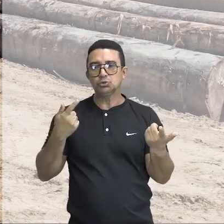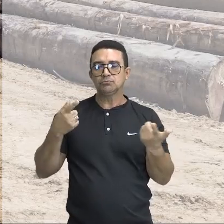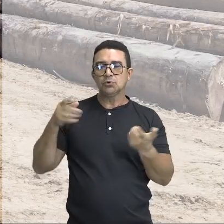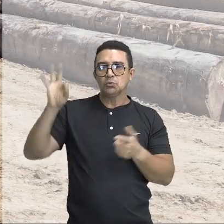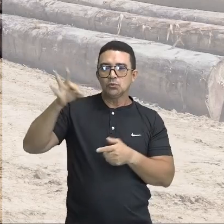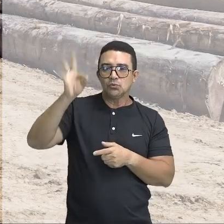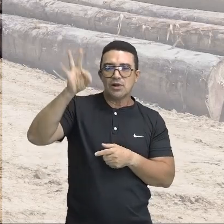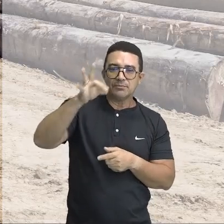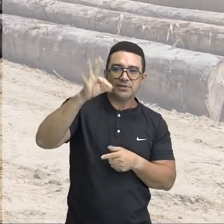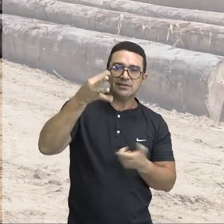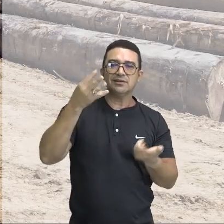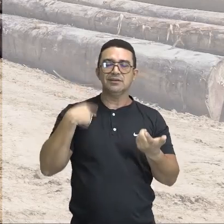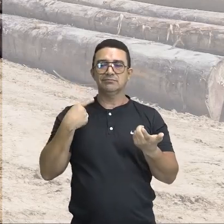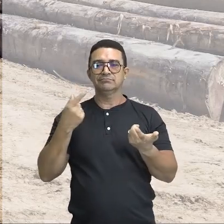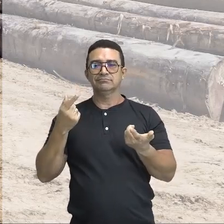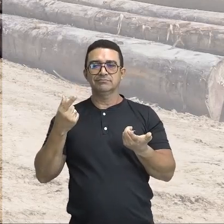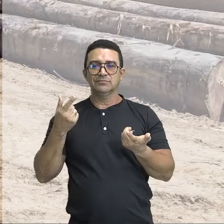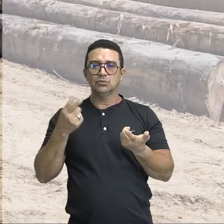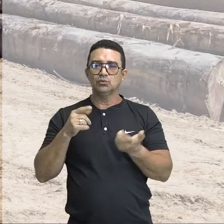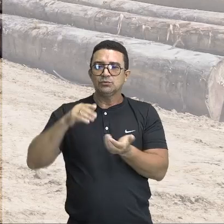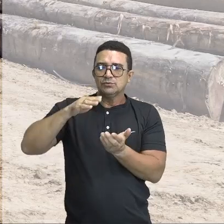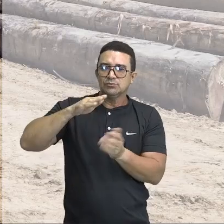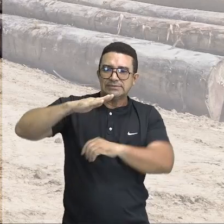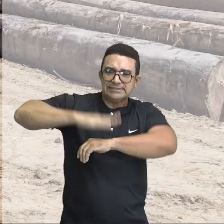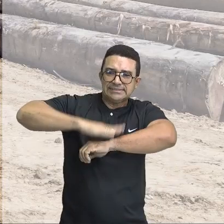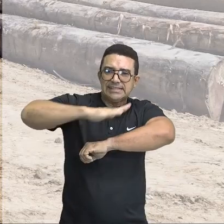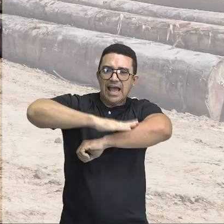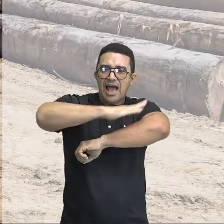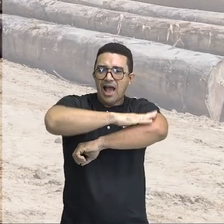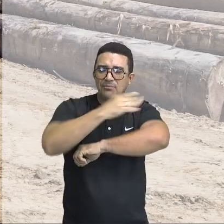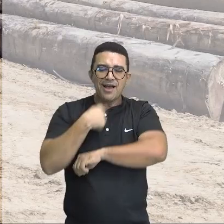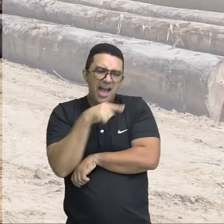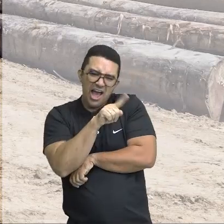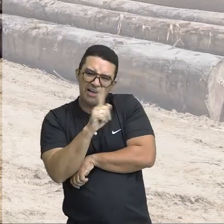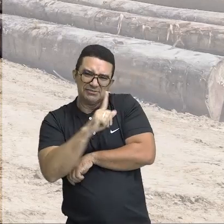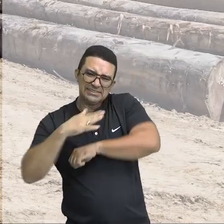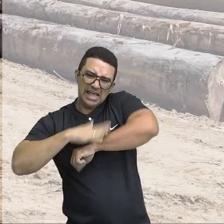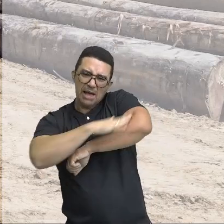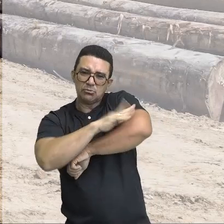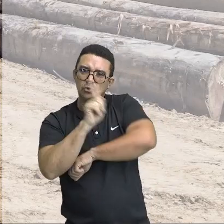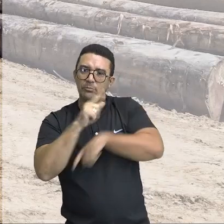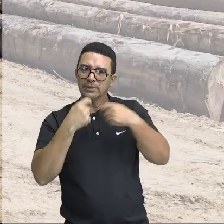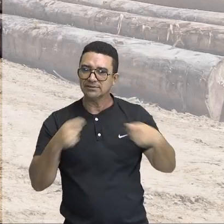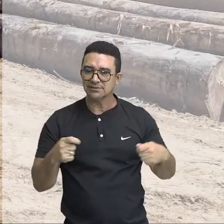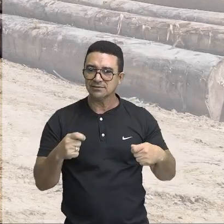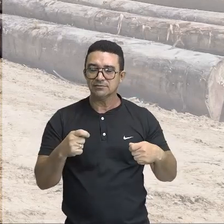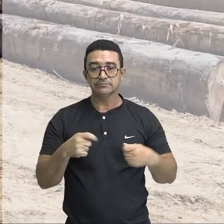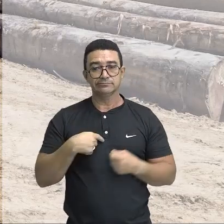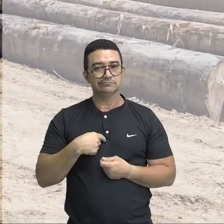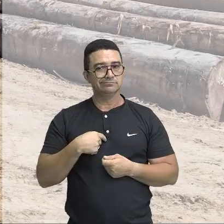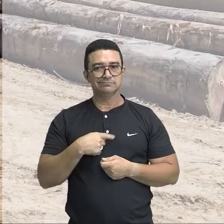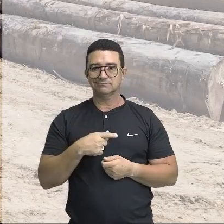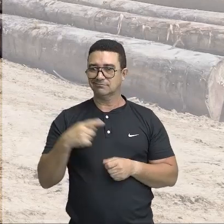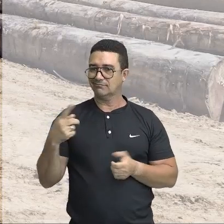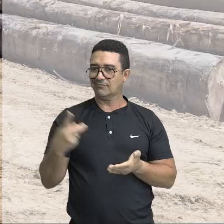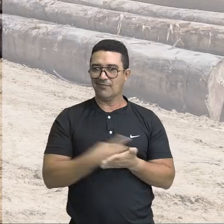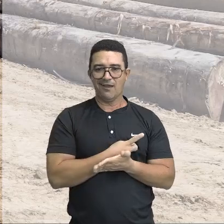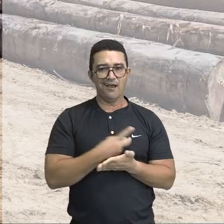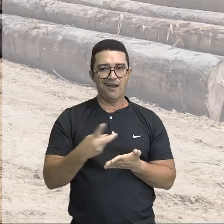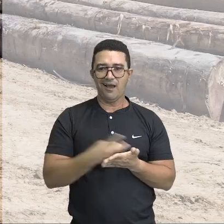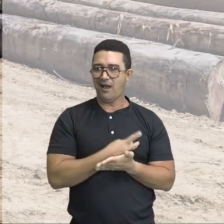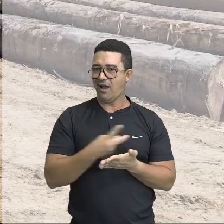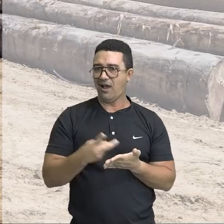daquele mosquito e aquele sapinho que está ali. Não, eu não preciso dele. Gente, isso é uma falha muito